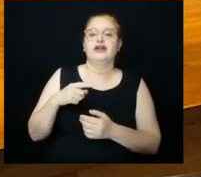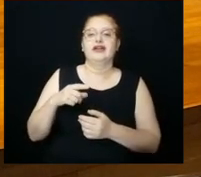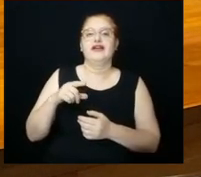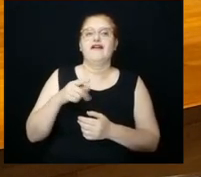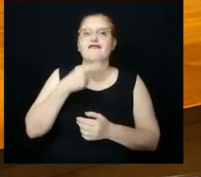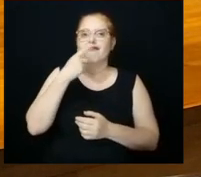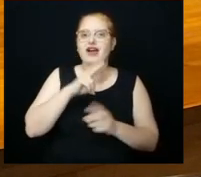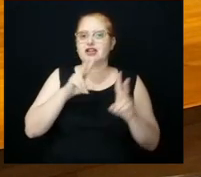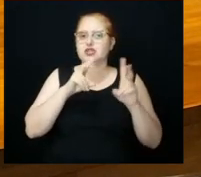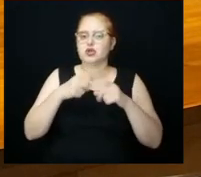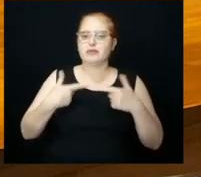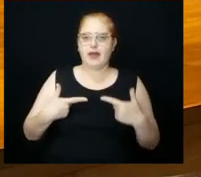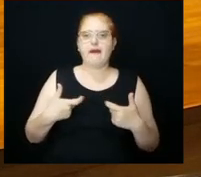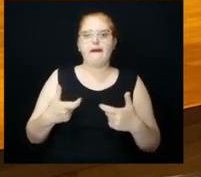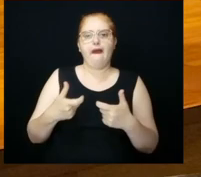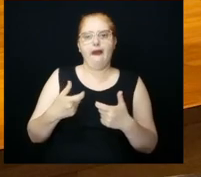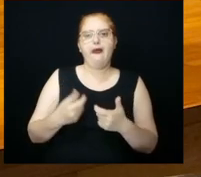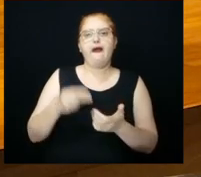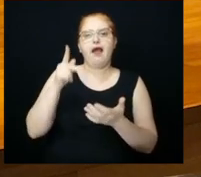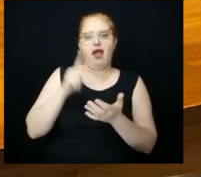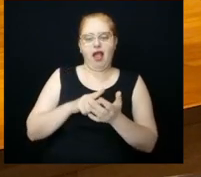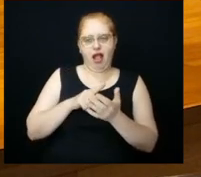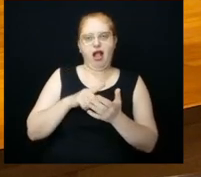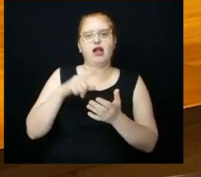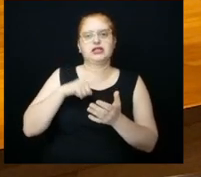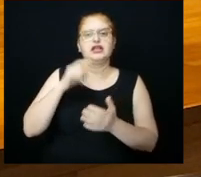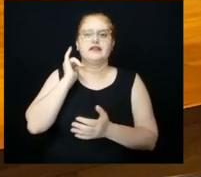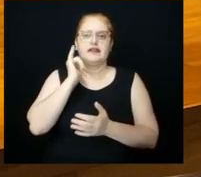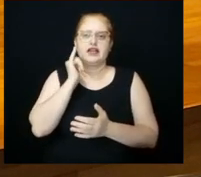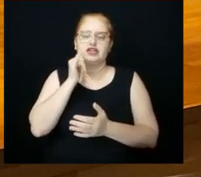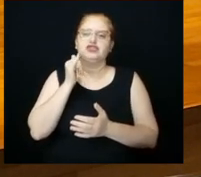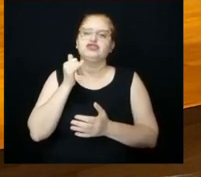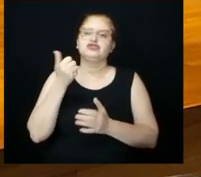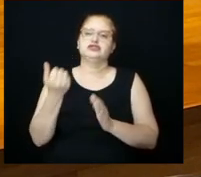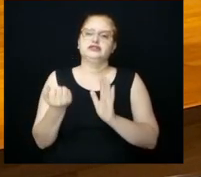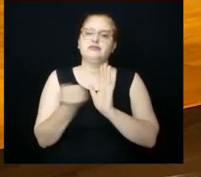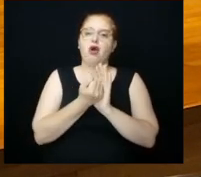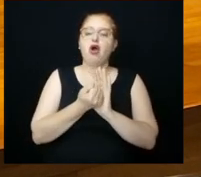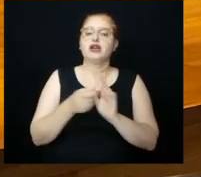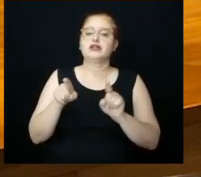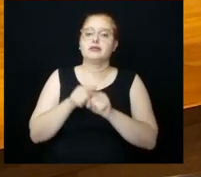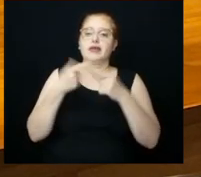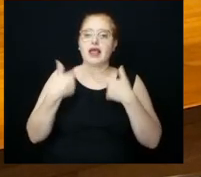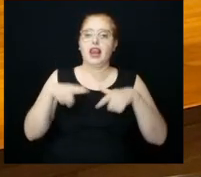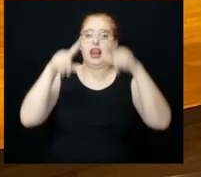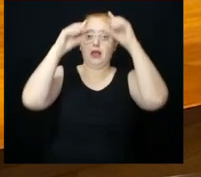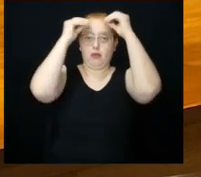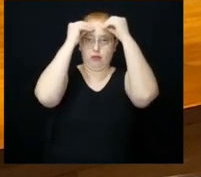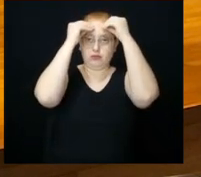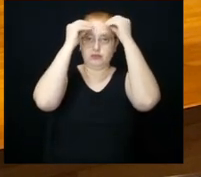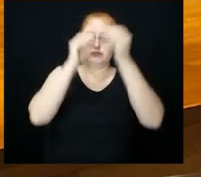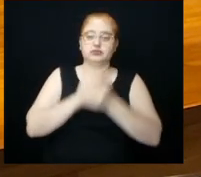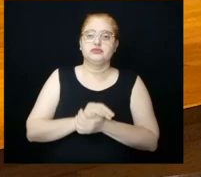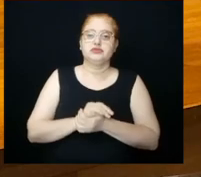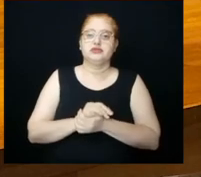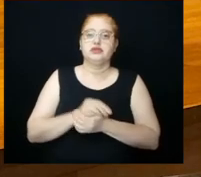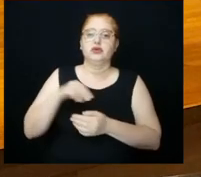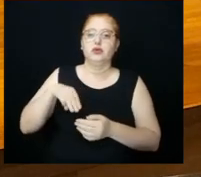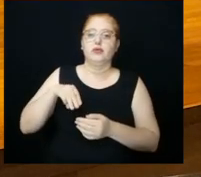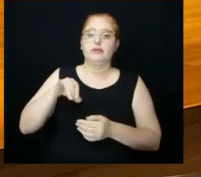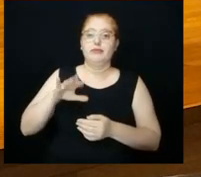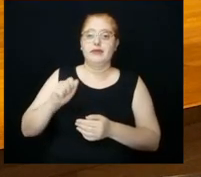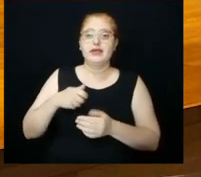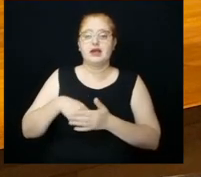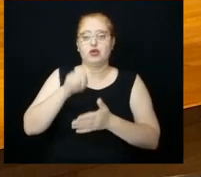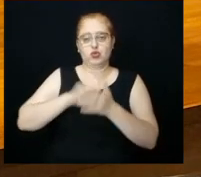guerra com essas narrativas simbólicas da realidade. E essa linguagem que o Miyakoto